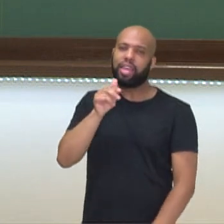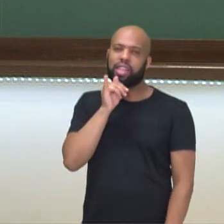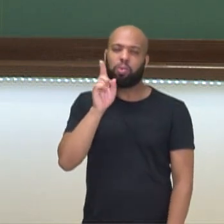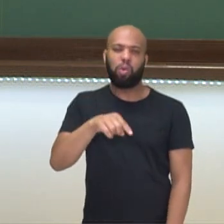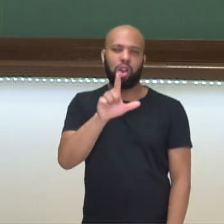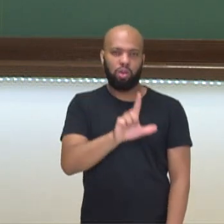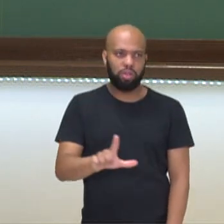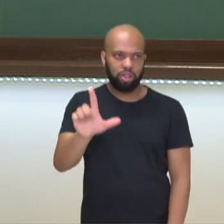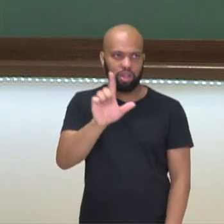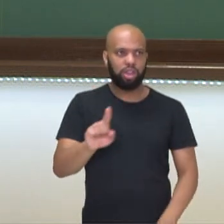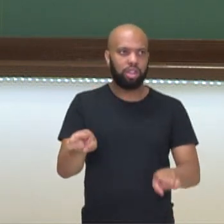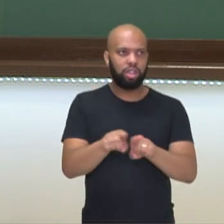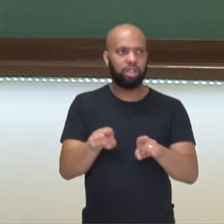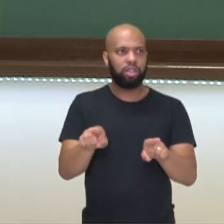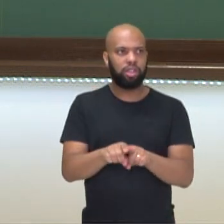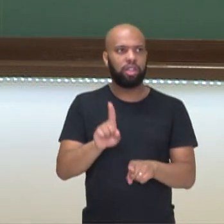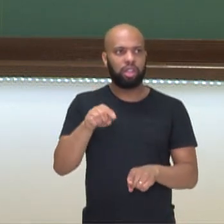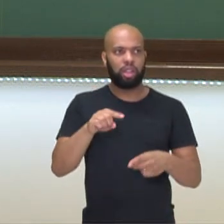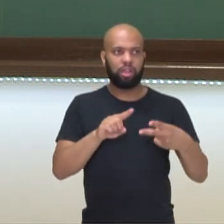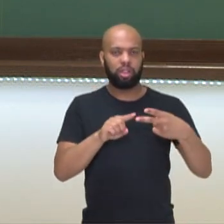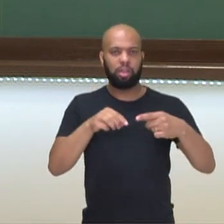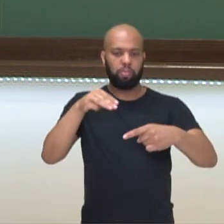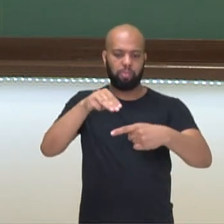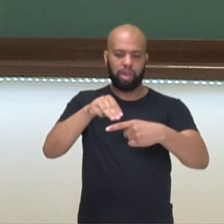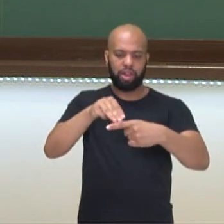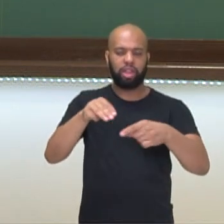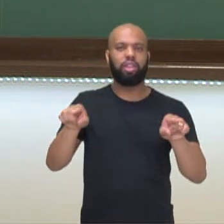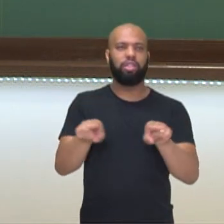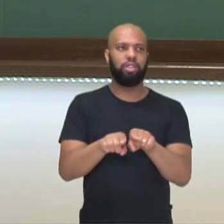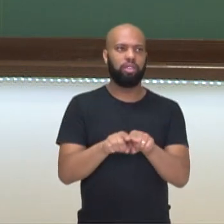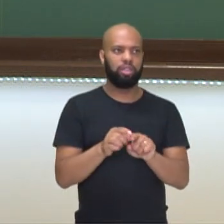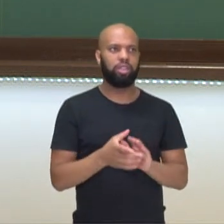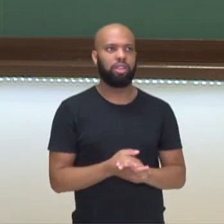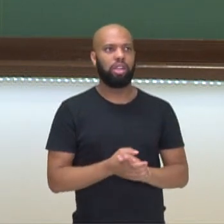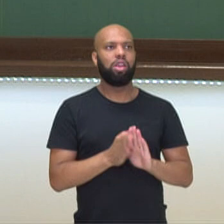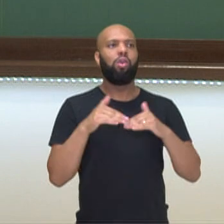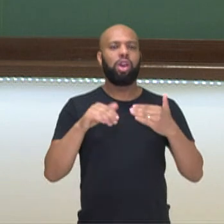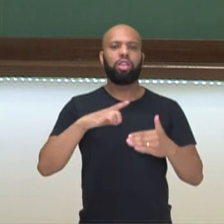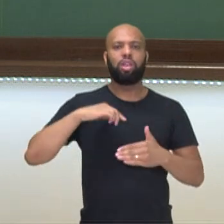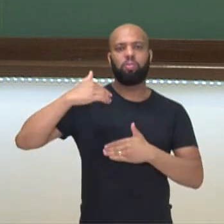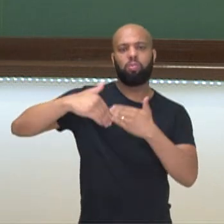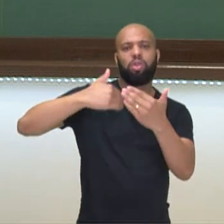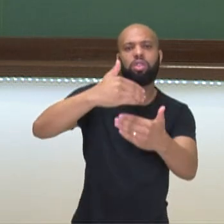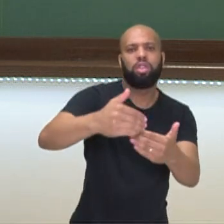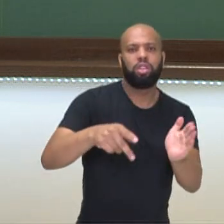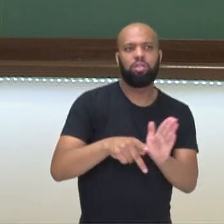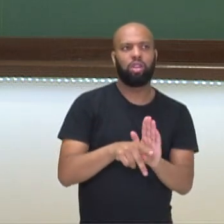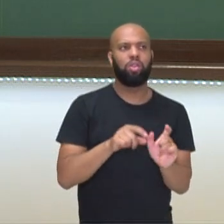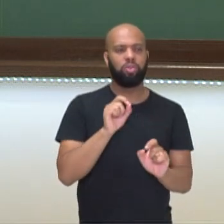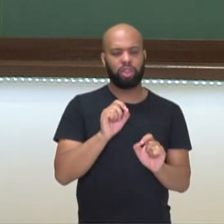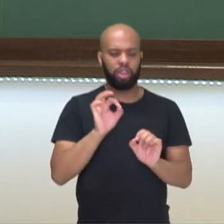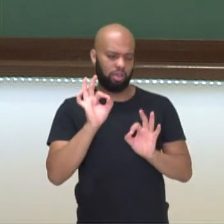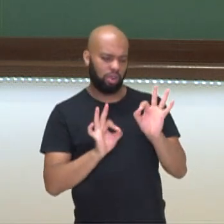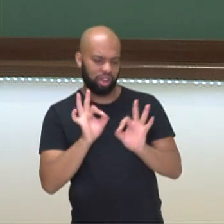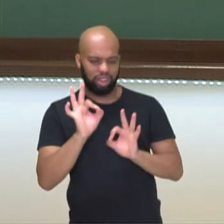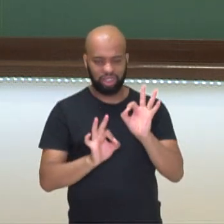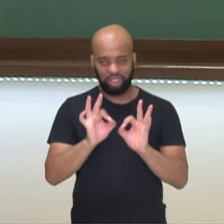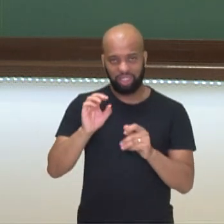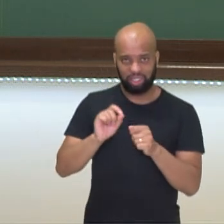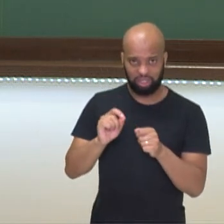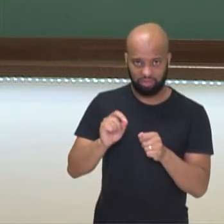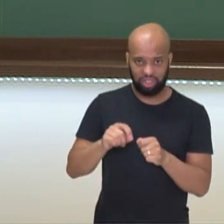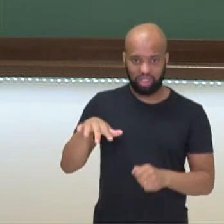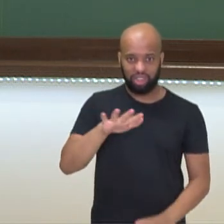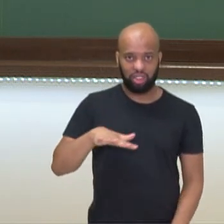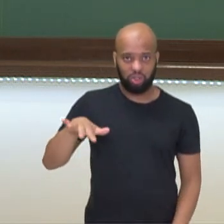e capitaneado por Maringá também. Além disso, em todo esse processo de construção e organização do território